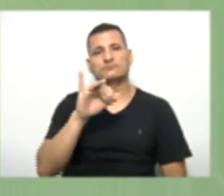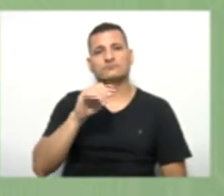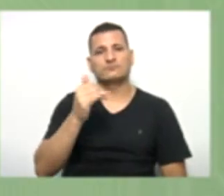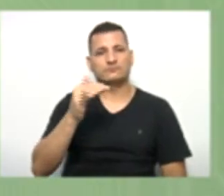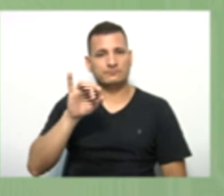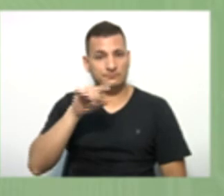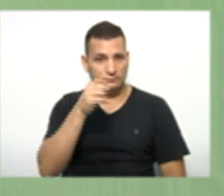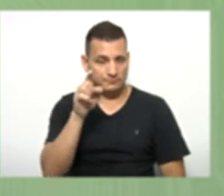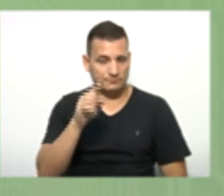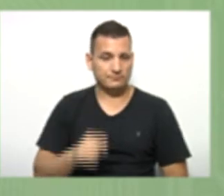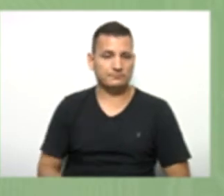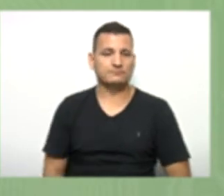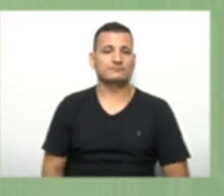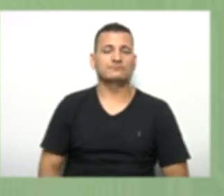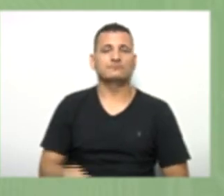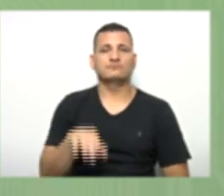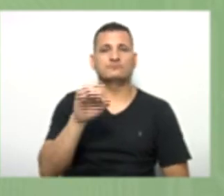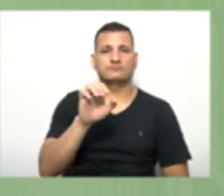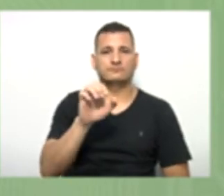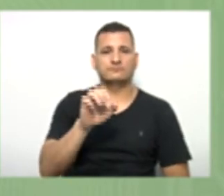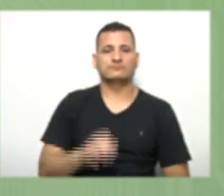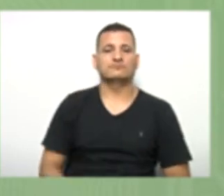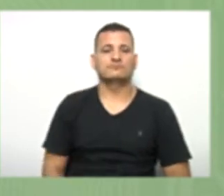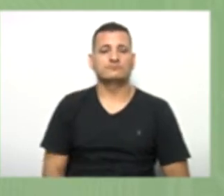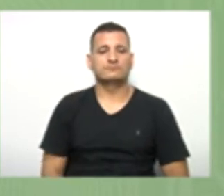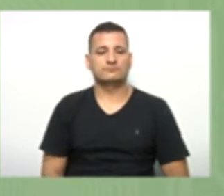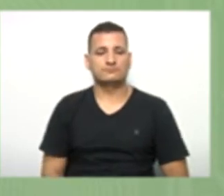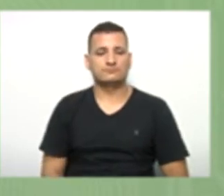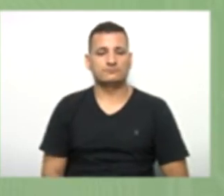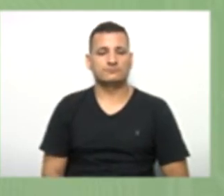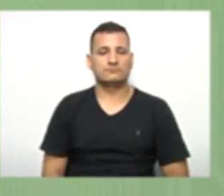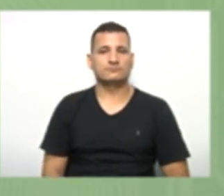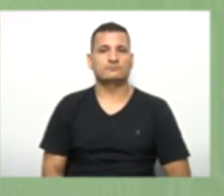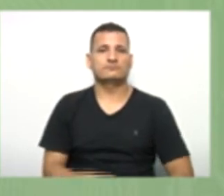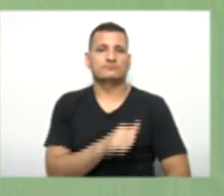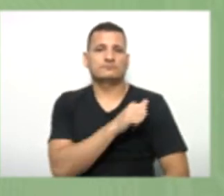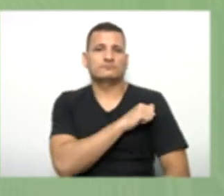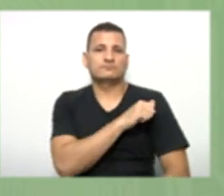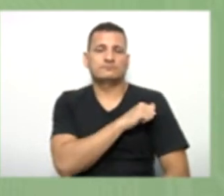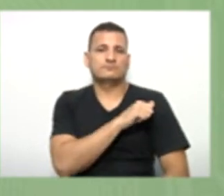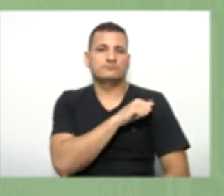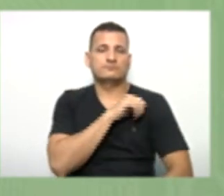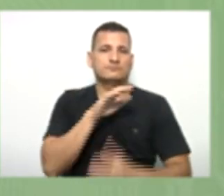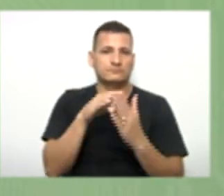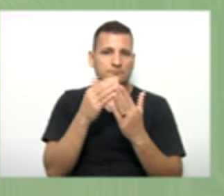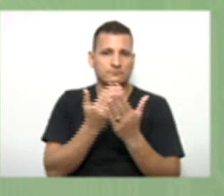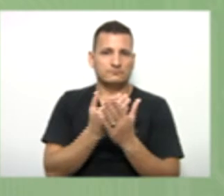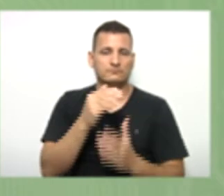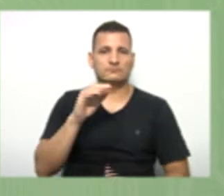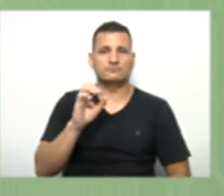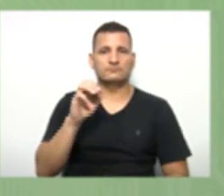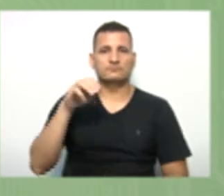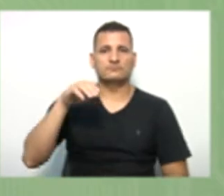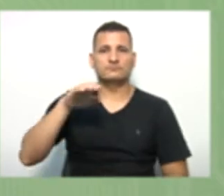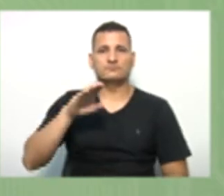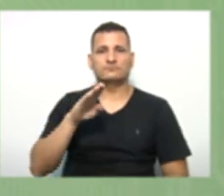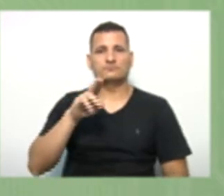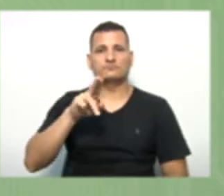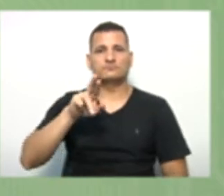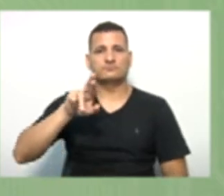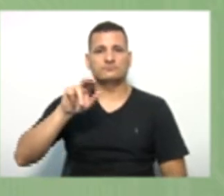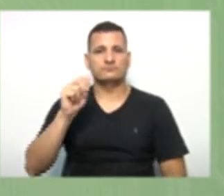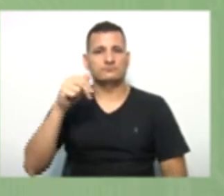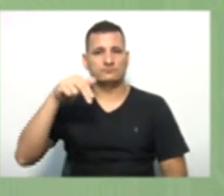depreciação. Letra E. Os alunos da escola em Burana também estão ligados na